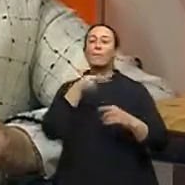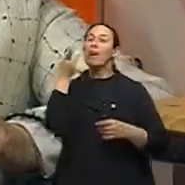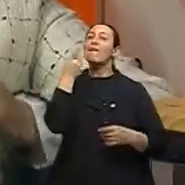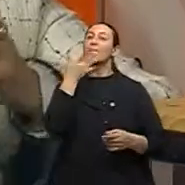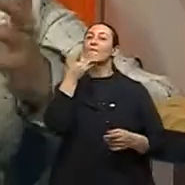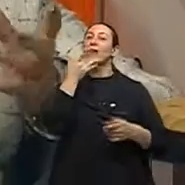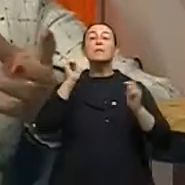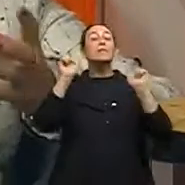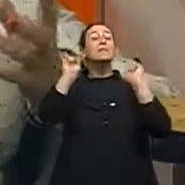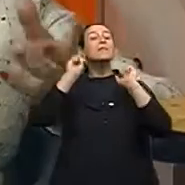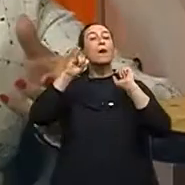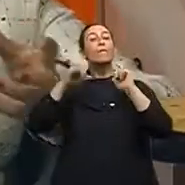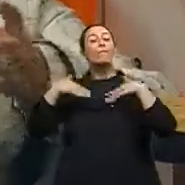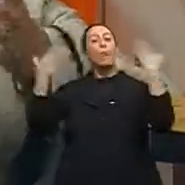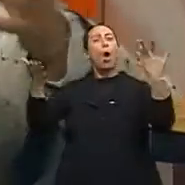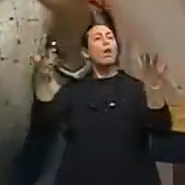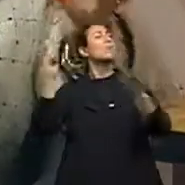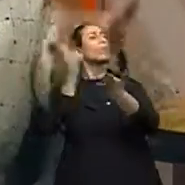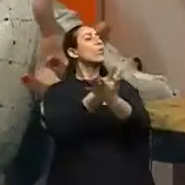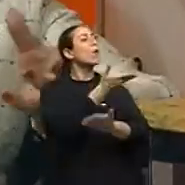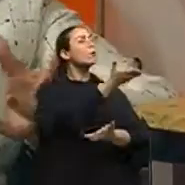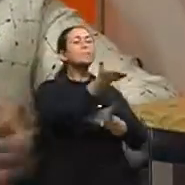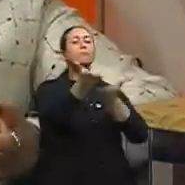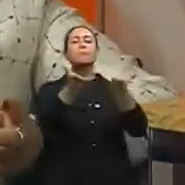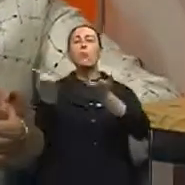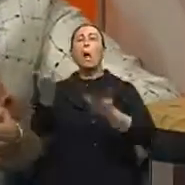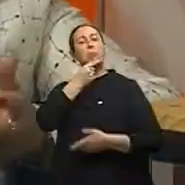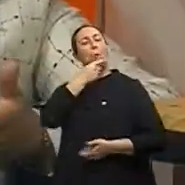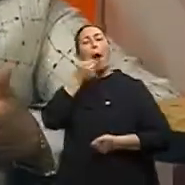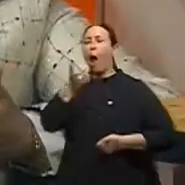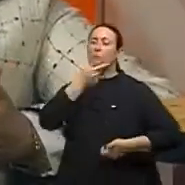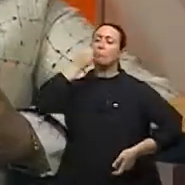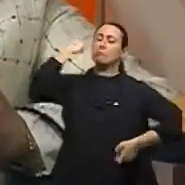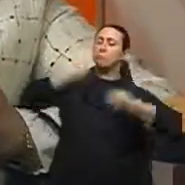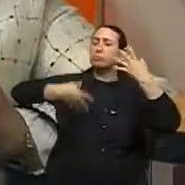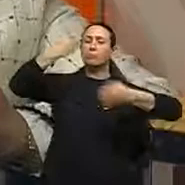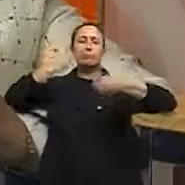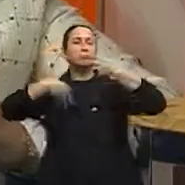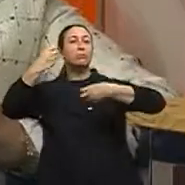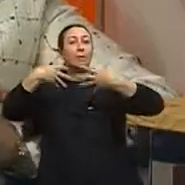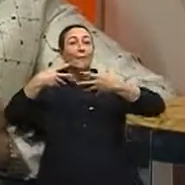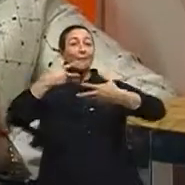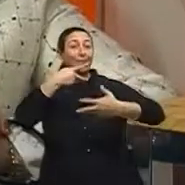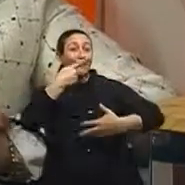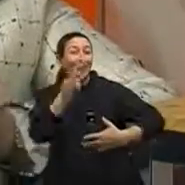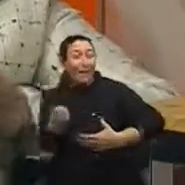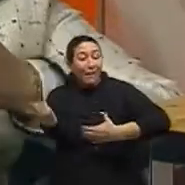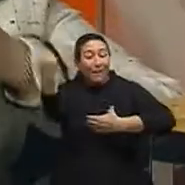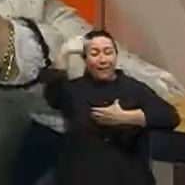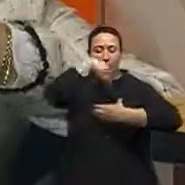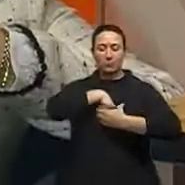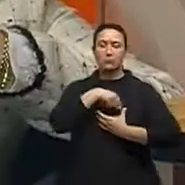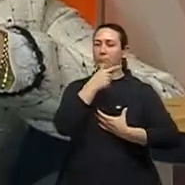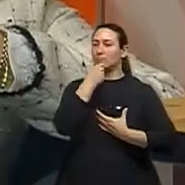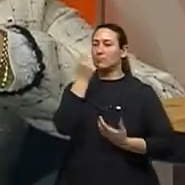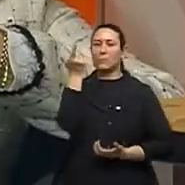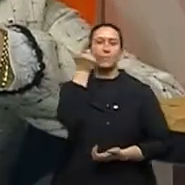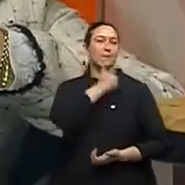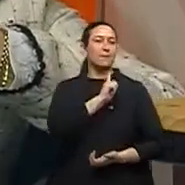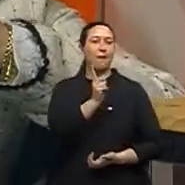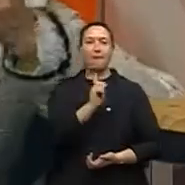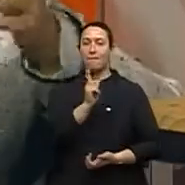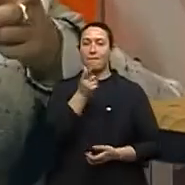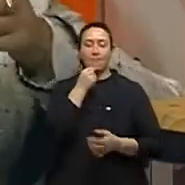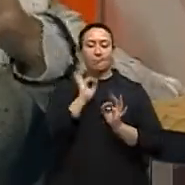estamos falando dos fenômenos que estão acontecendo fora tá essa dificuldade de enfrentar a a realidade